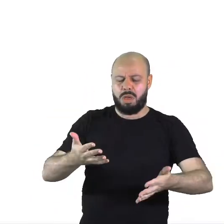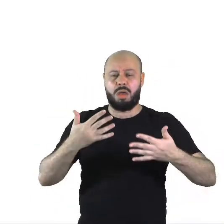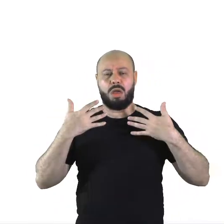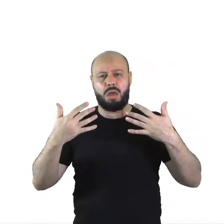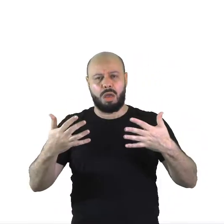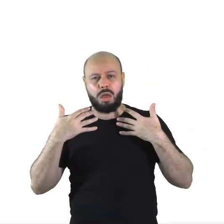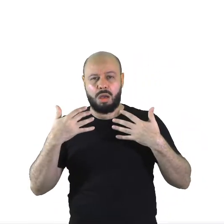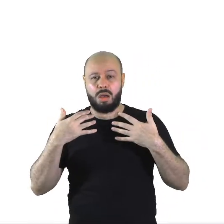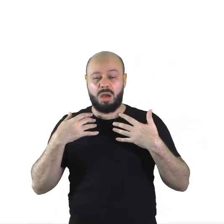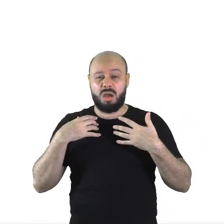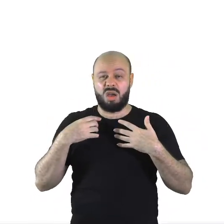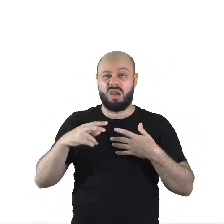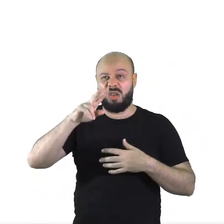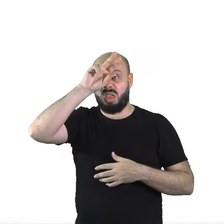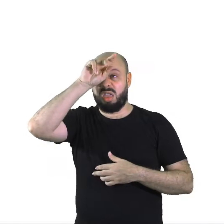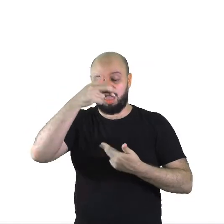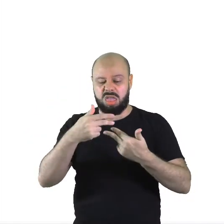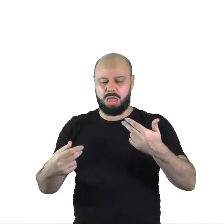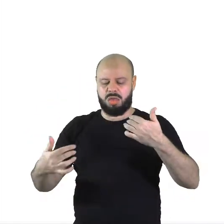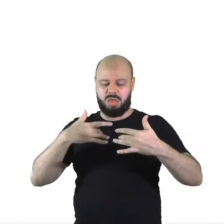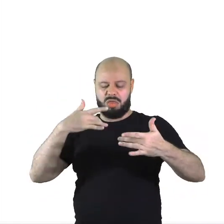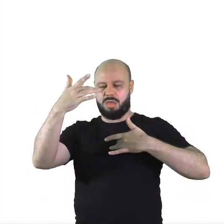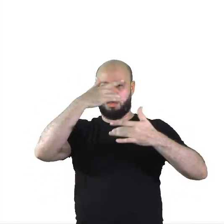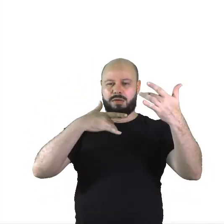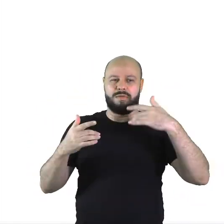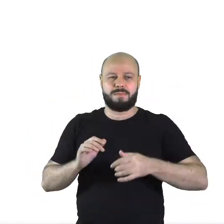calor e os insetos.